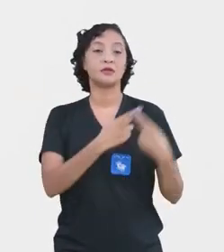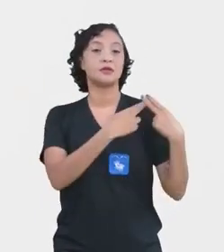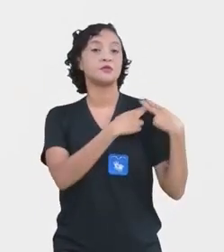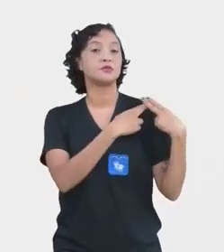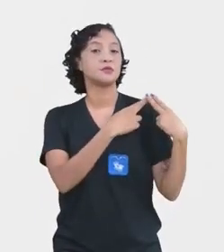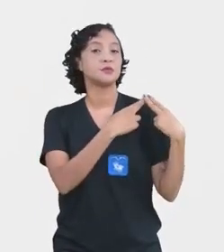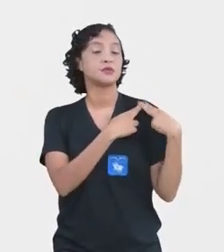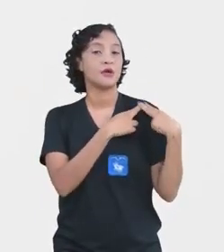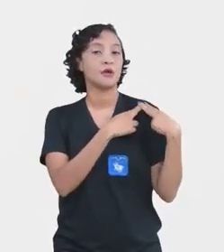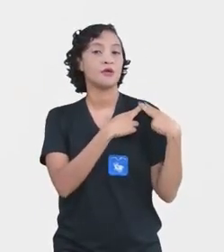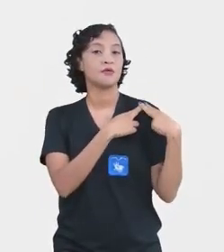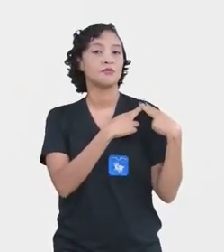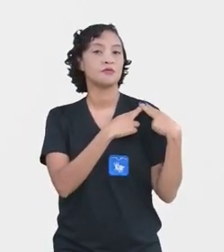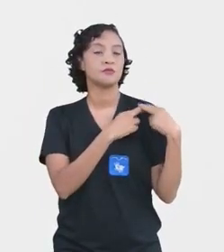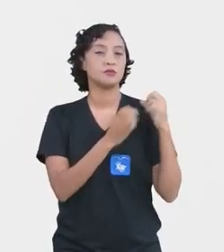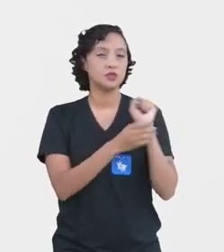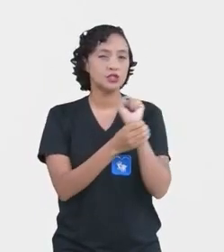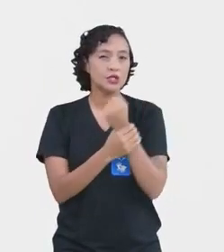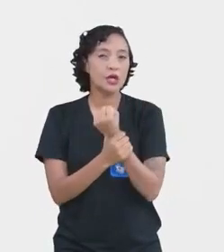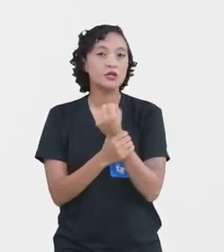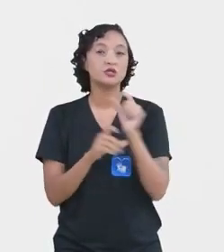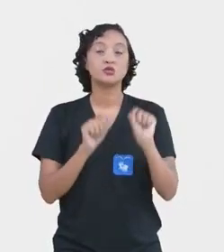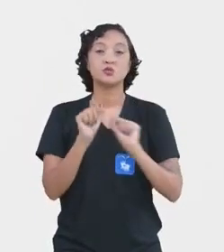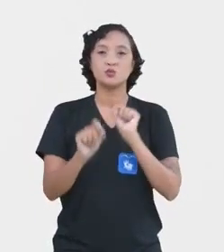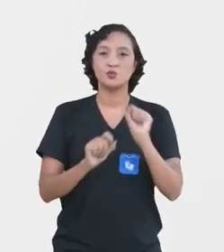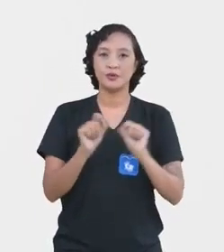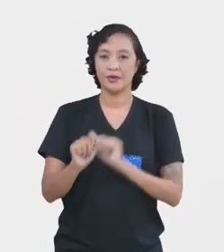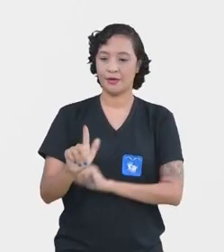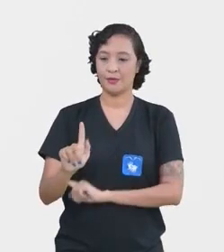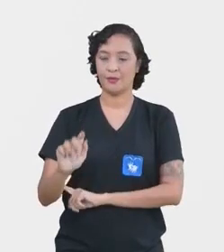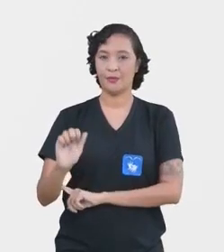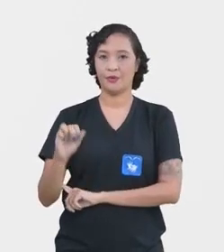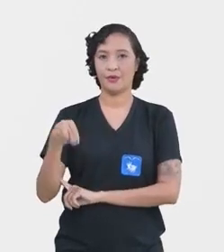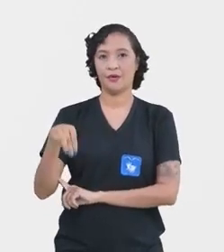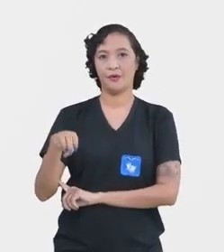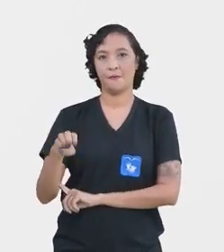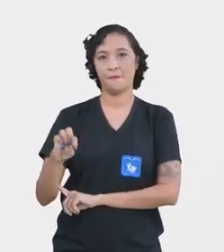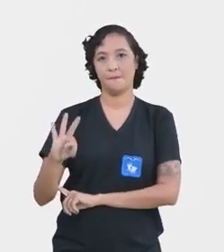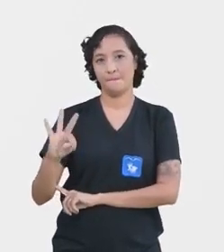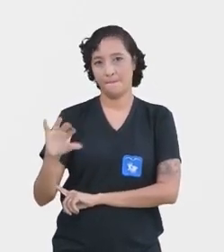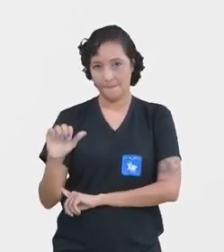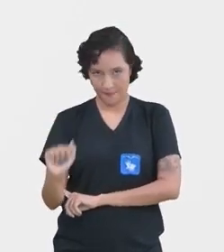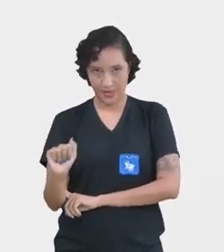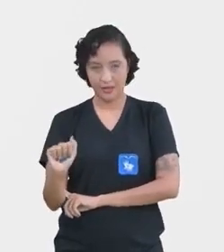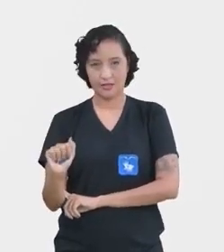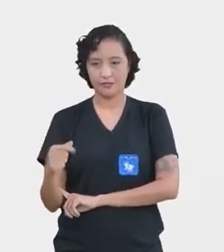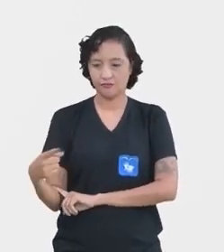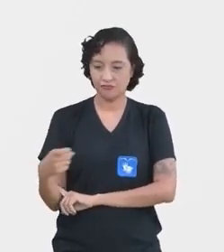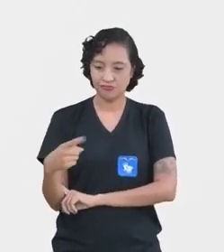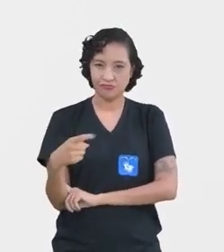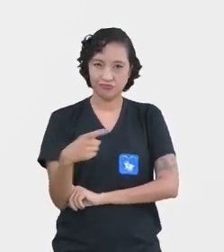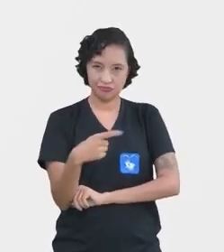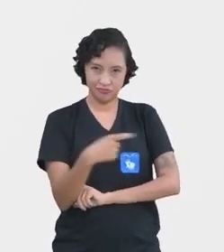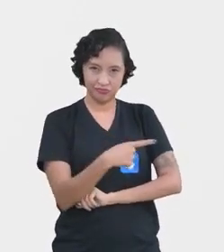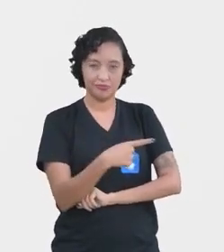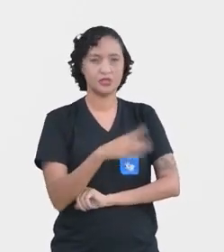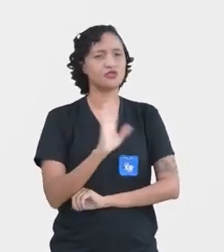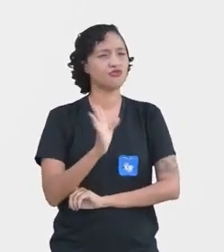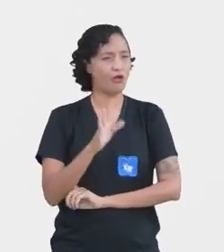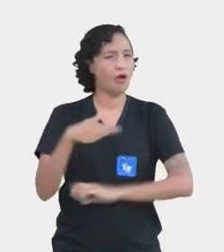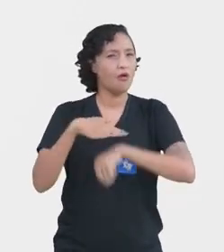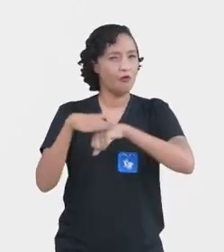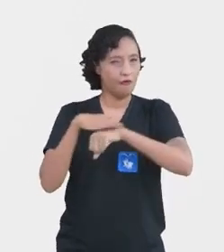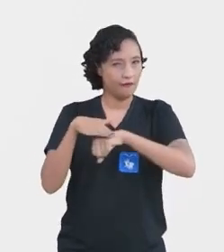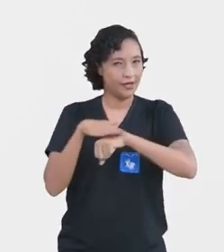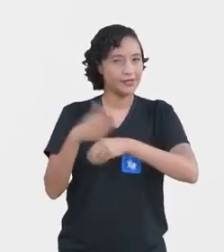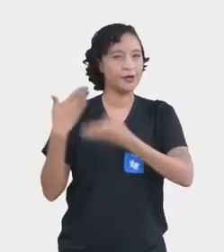por garantir a produção do gameta masculino. E quem é o gameta masculino? Espermatozoide, nós já conversamos em aulas